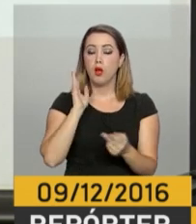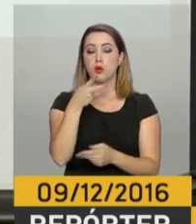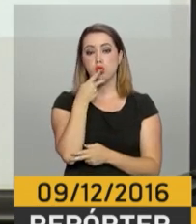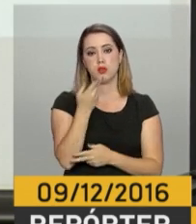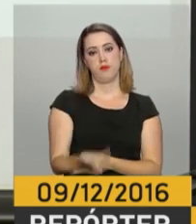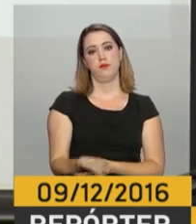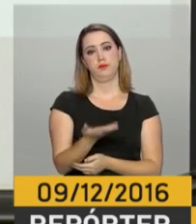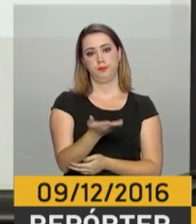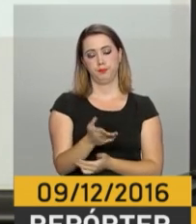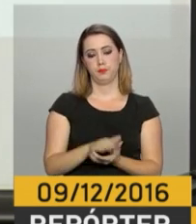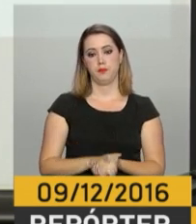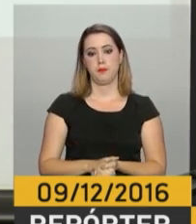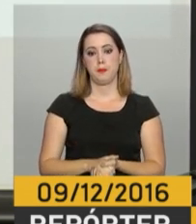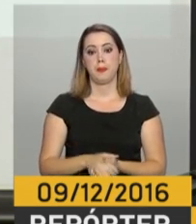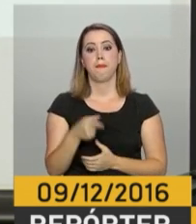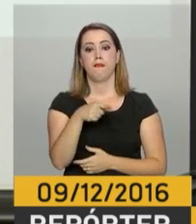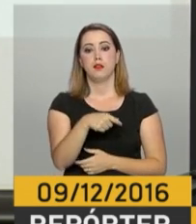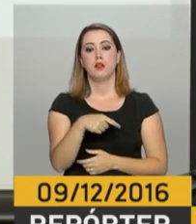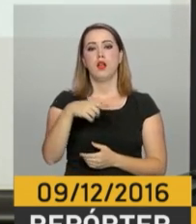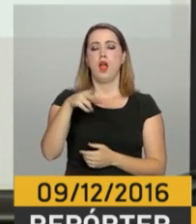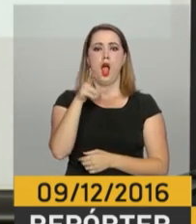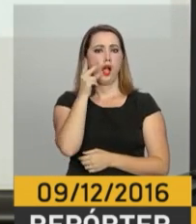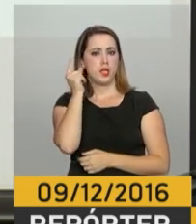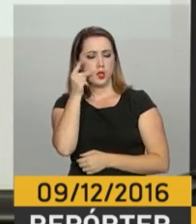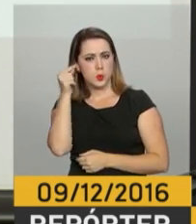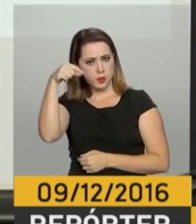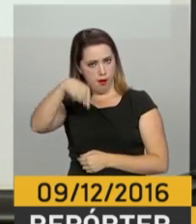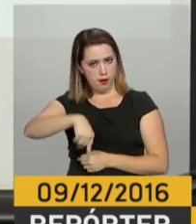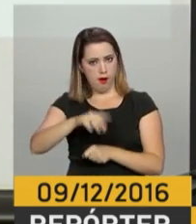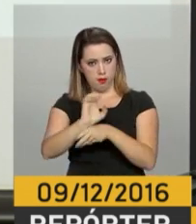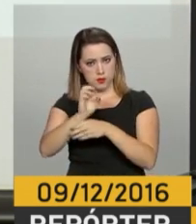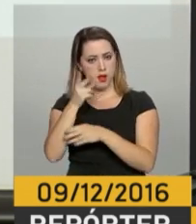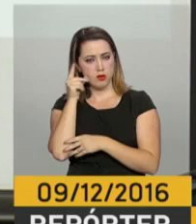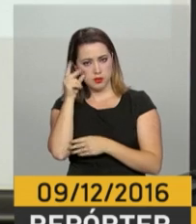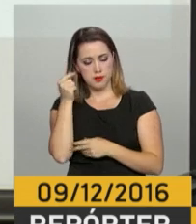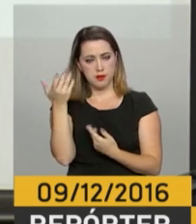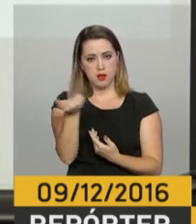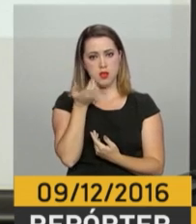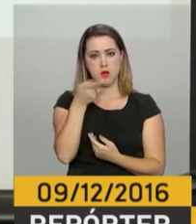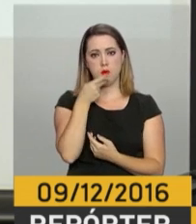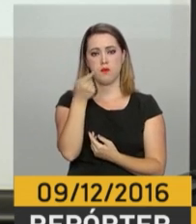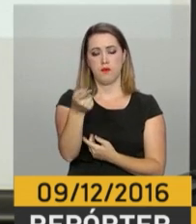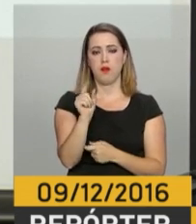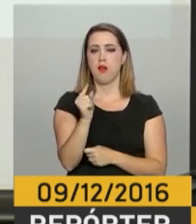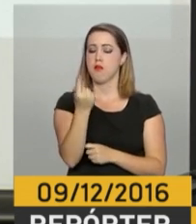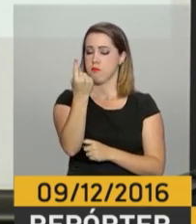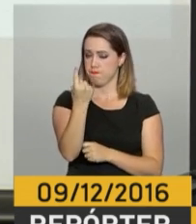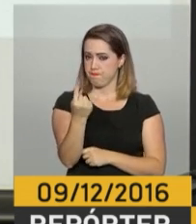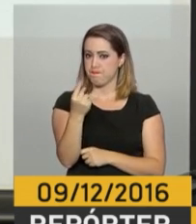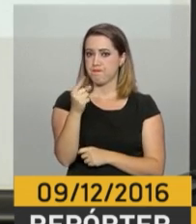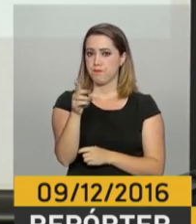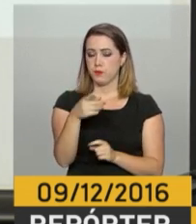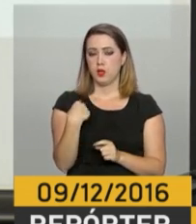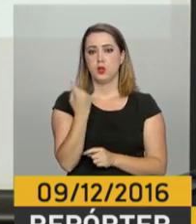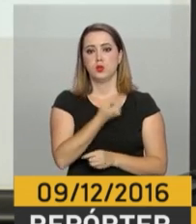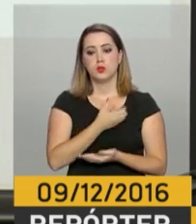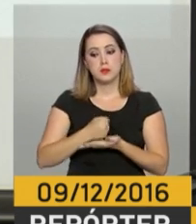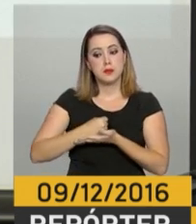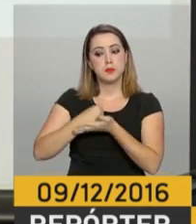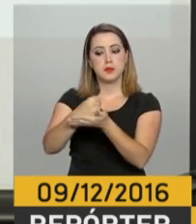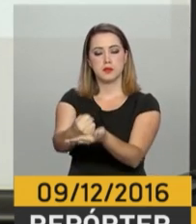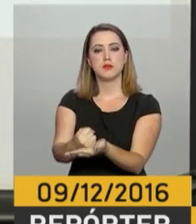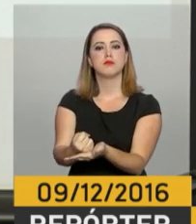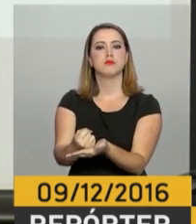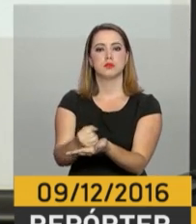relatado. Aqui no Ceará, eu quero apenas ressaltar este ponto, nós estamos entregando, até